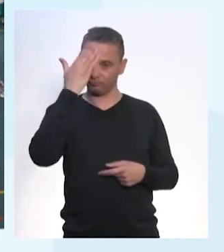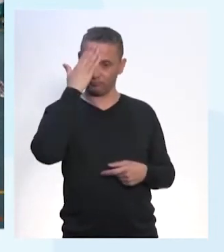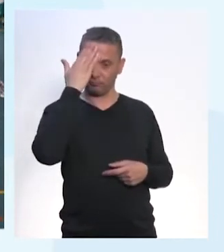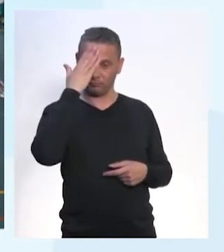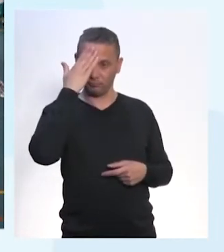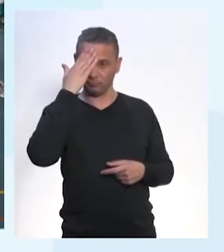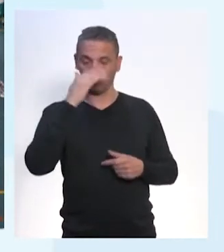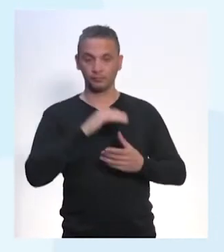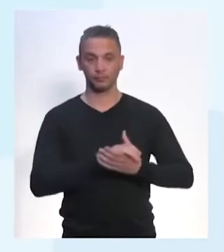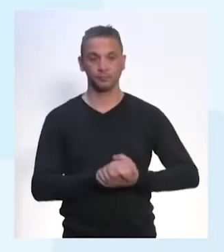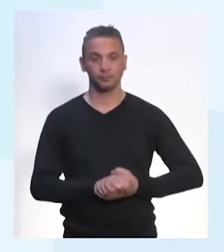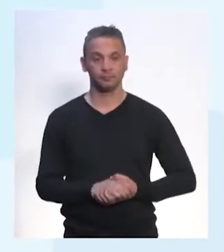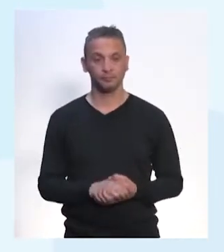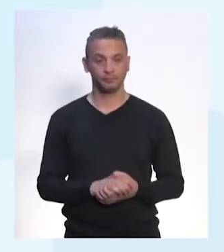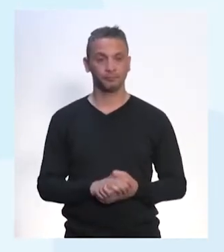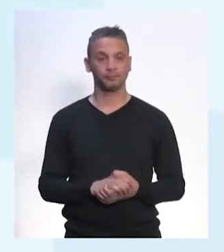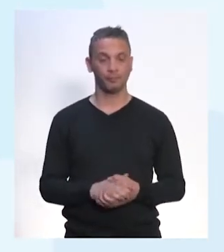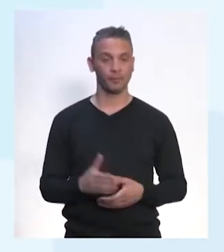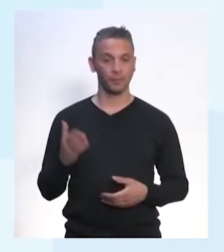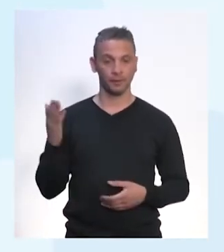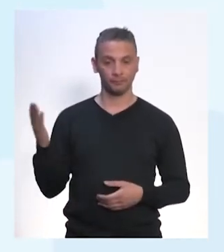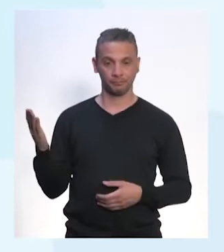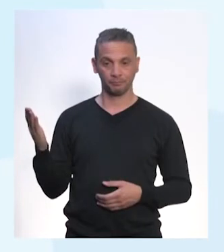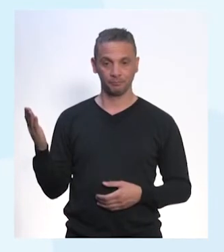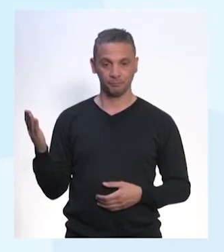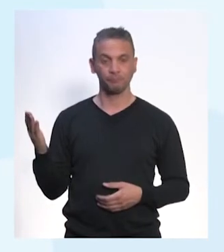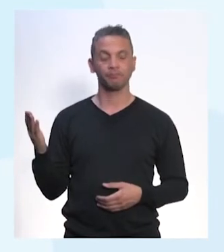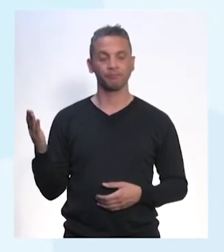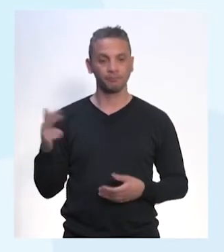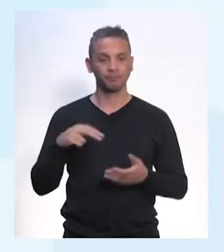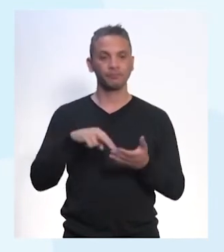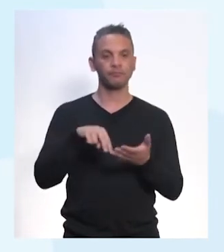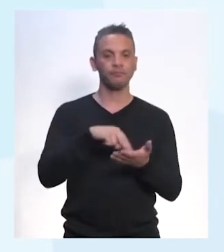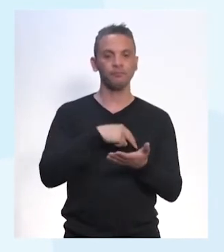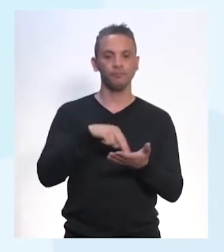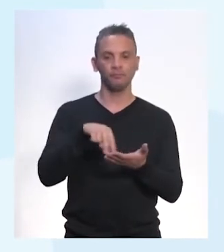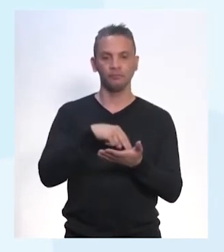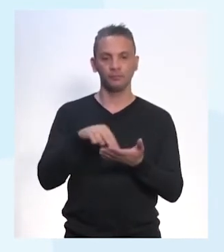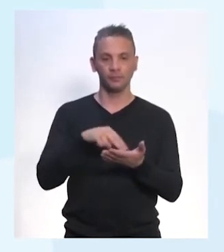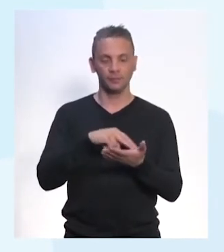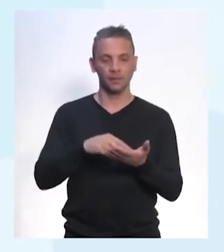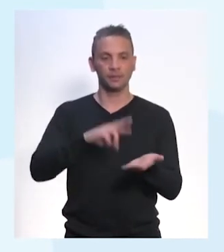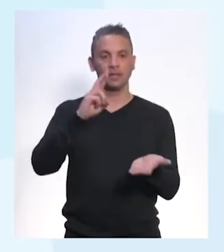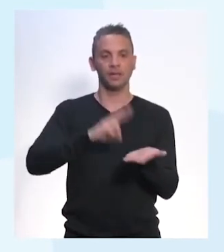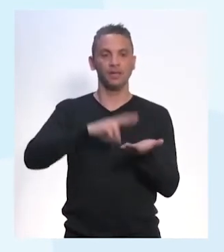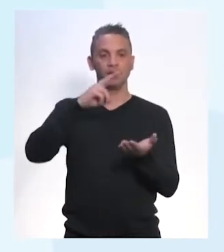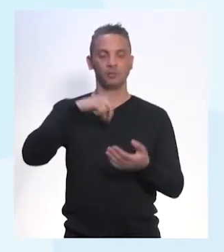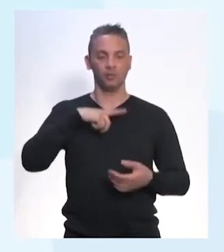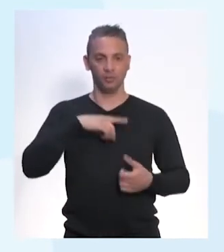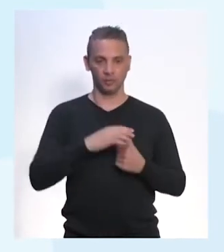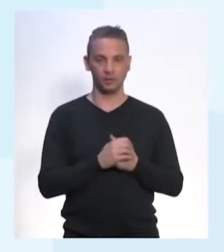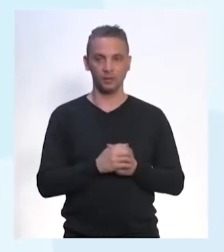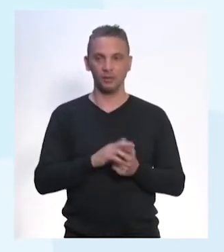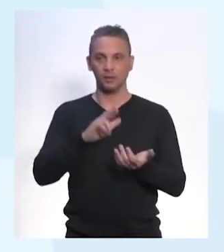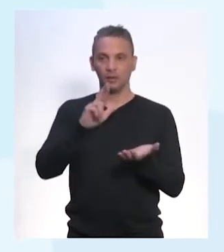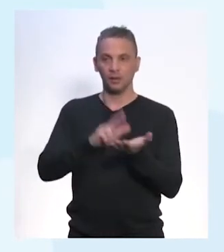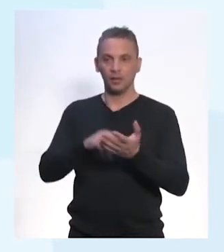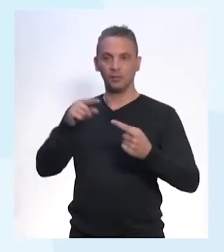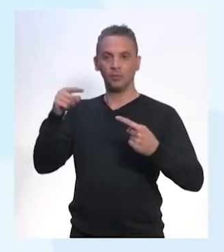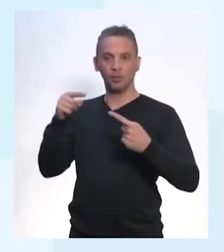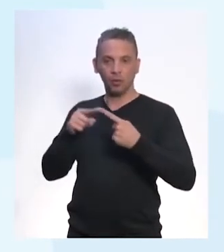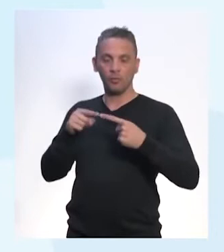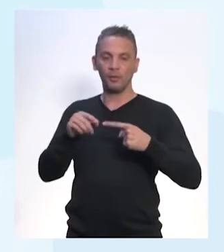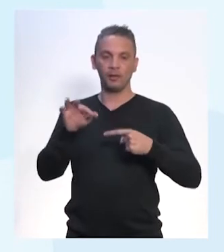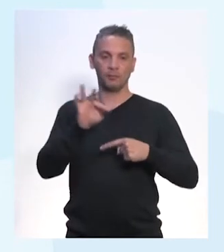quadrilha junina. Nós temos aí as danças rítmicas, tá? que é justamente aquelas danças que fazem parte do